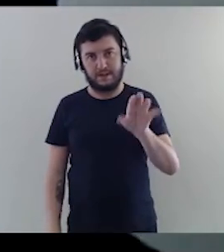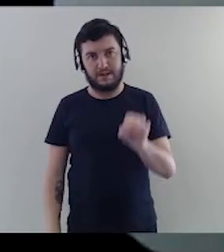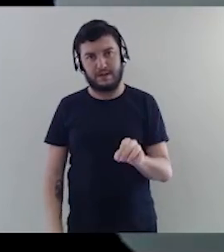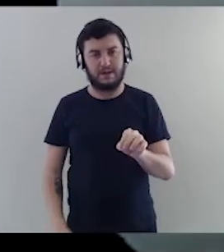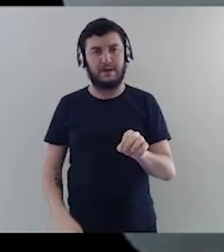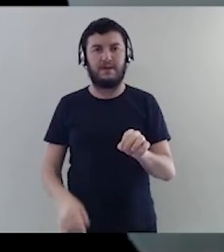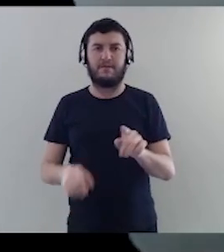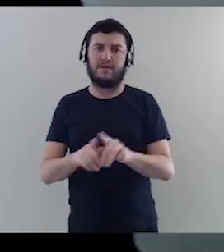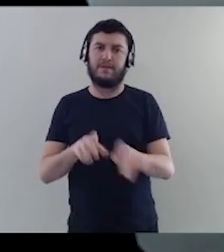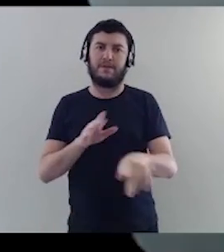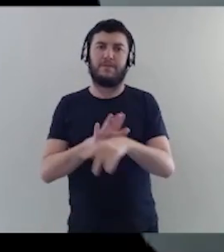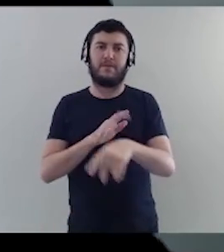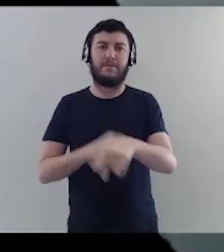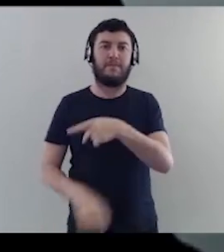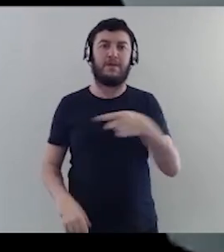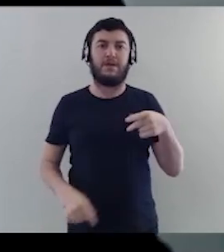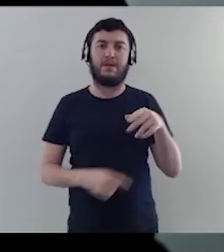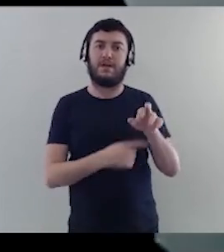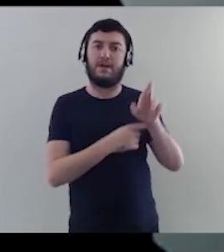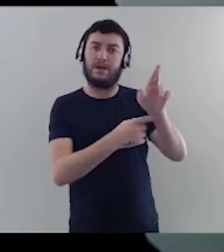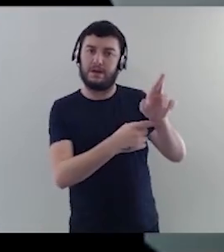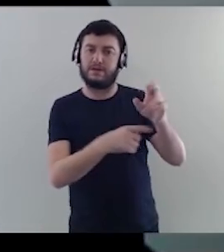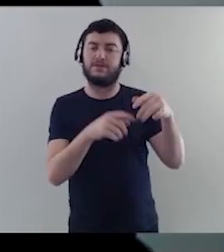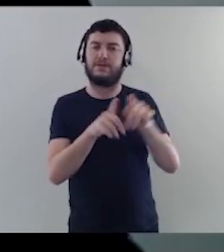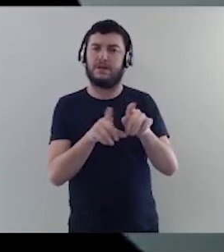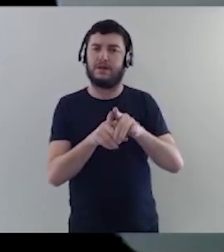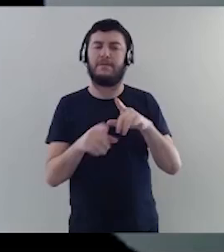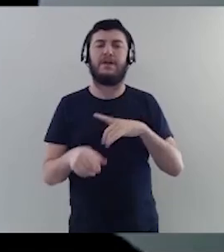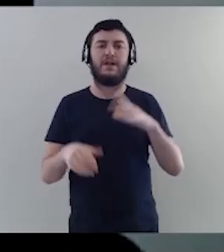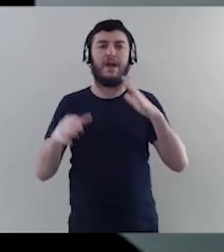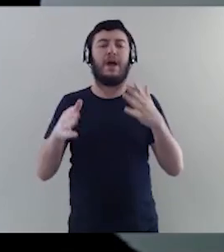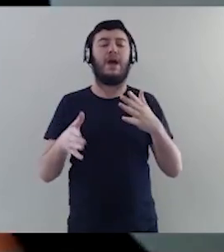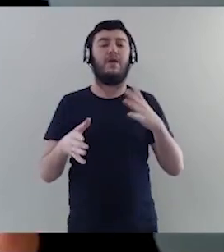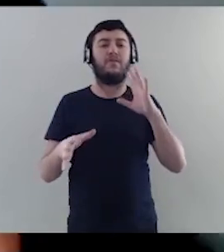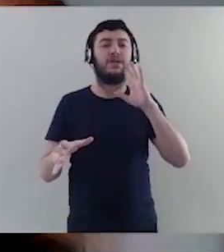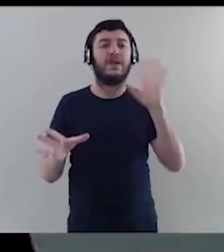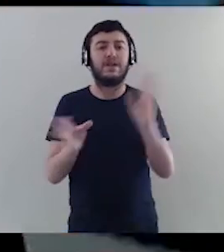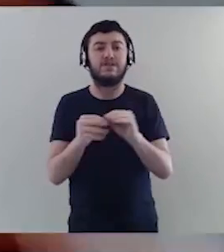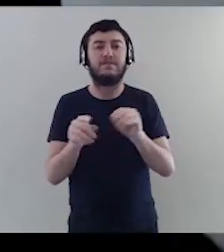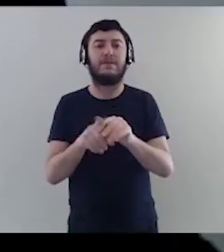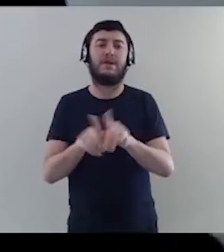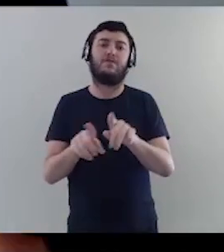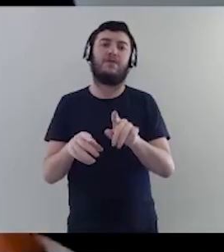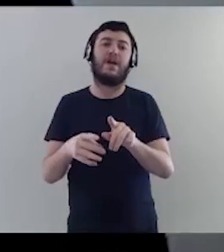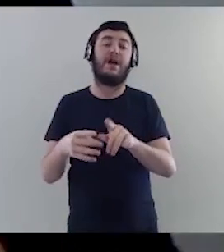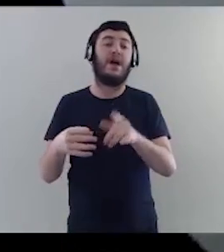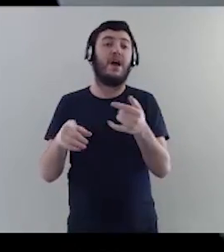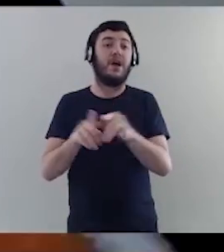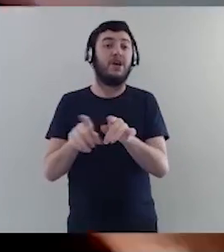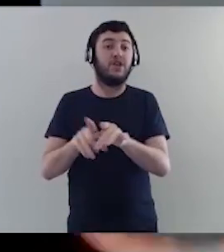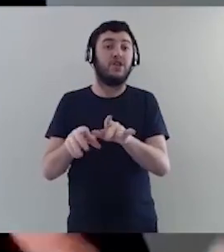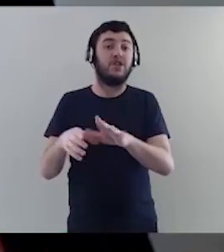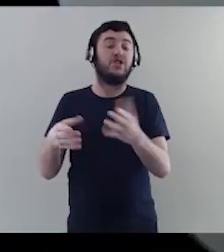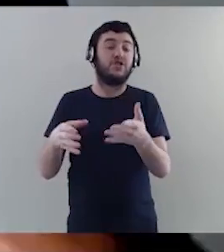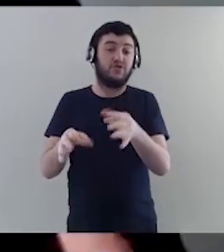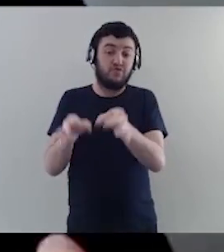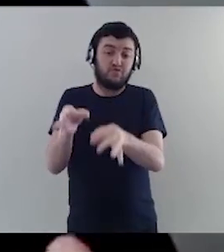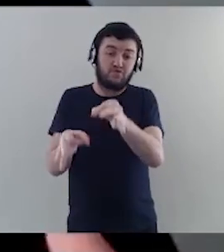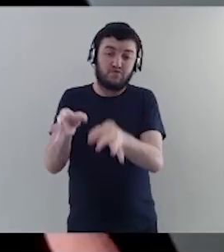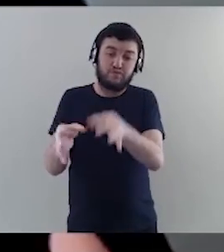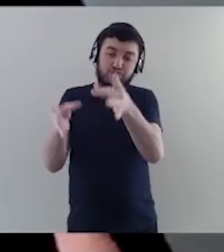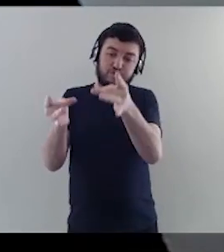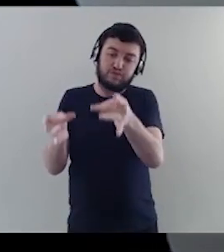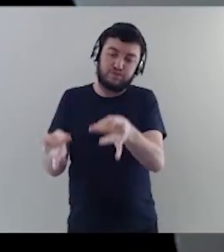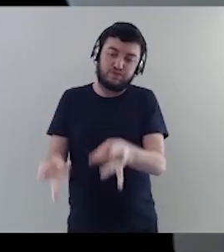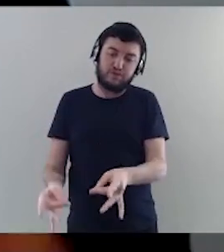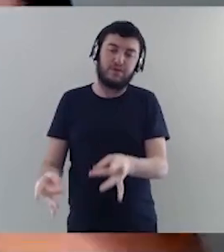dos precedentes, sobretudo no plano da interpretação jurisdicional, sobretudo no plano vertical, ou seja, na necessidade dos